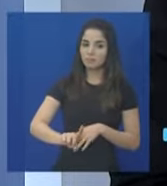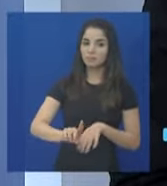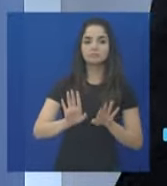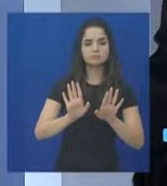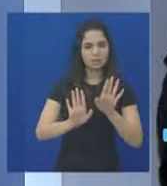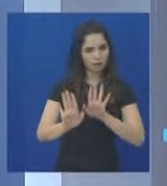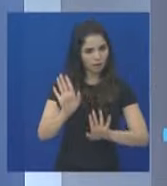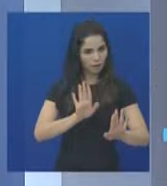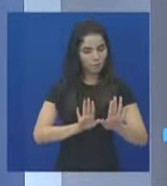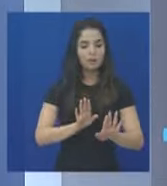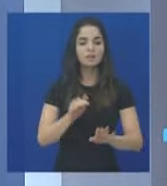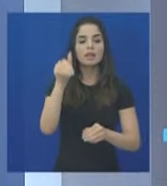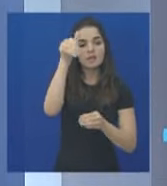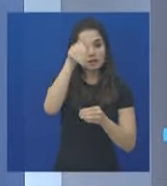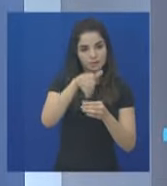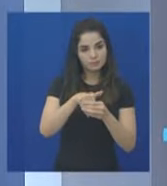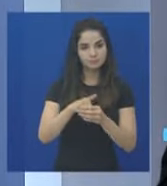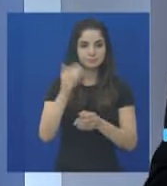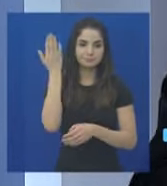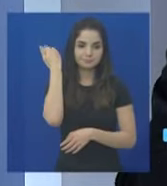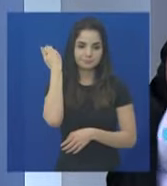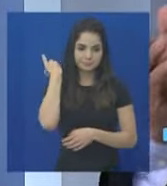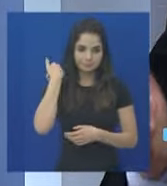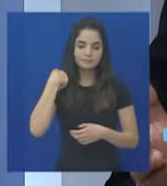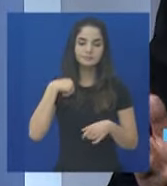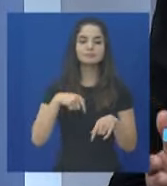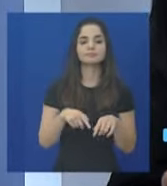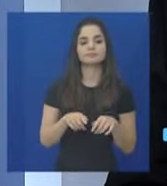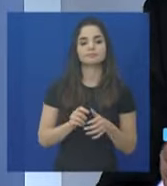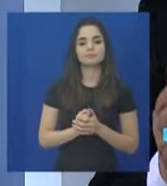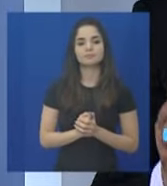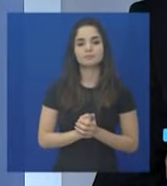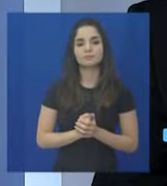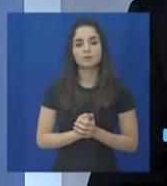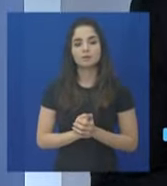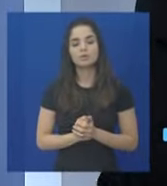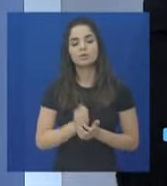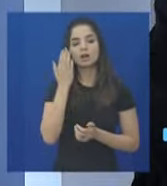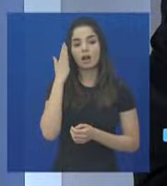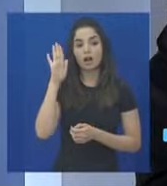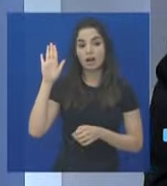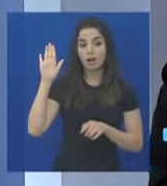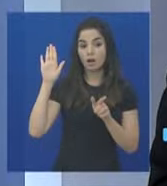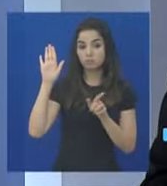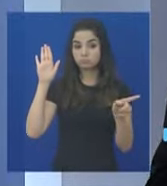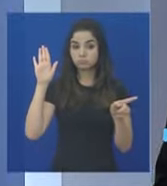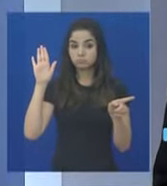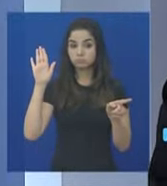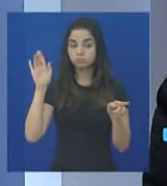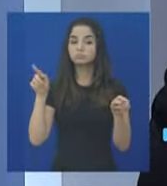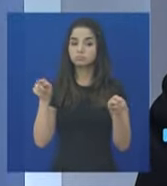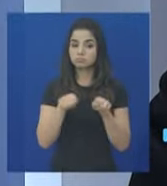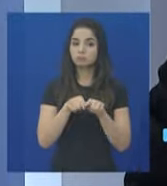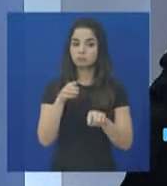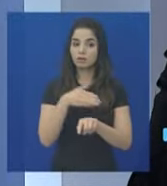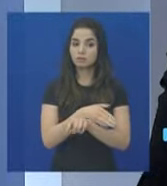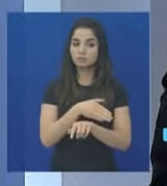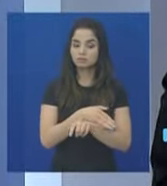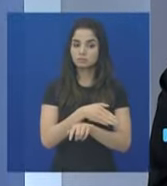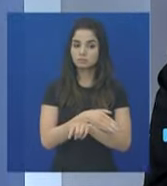Na eleição passada, em que o candidato participou, o atual prefeito, da mesma forma,